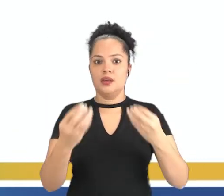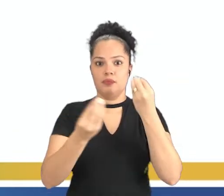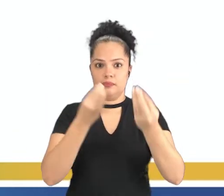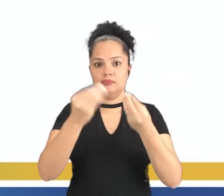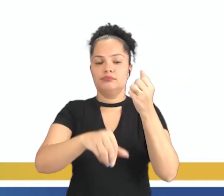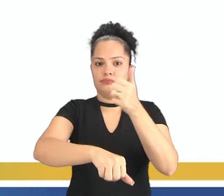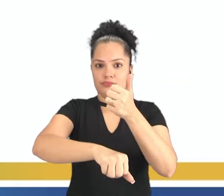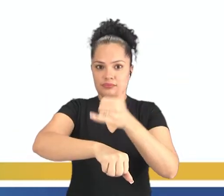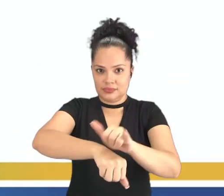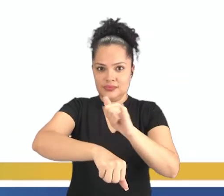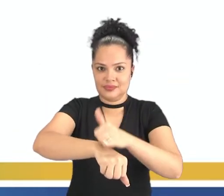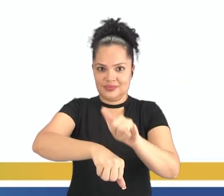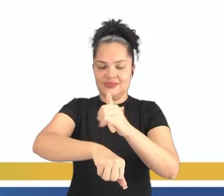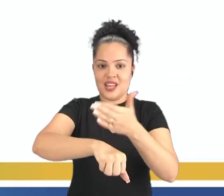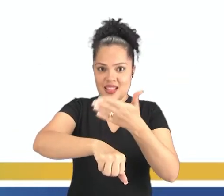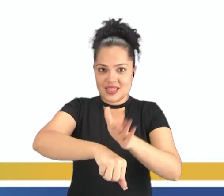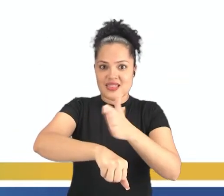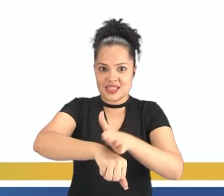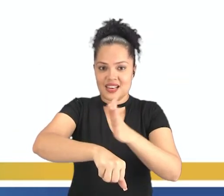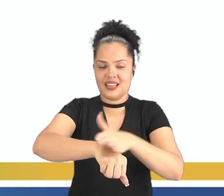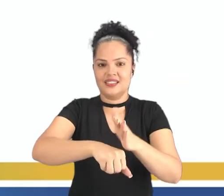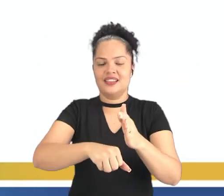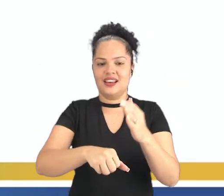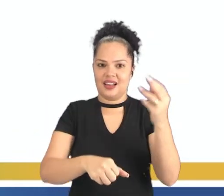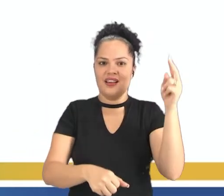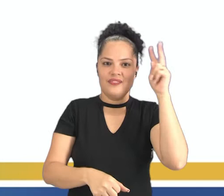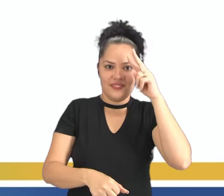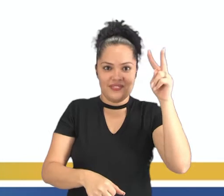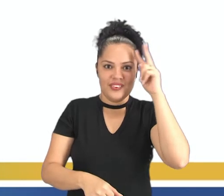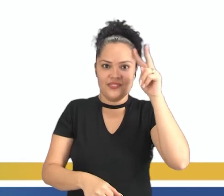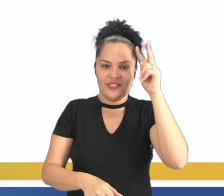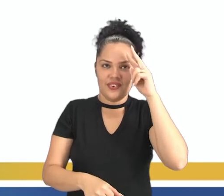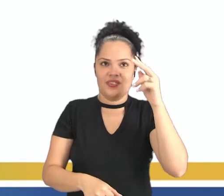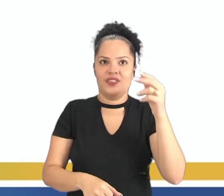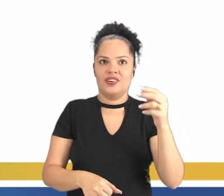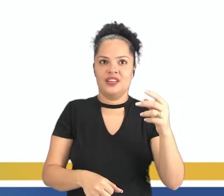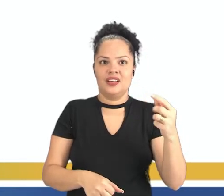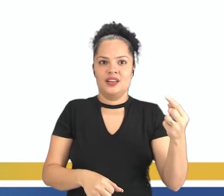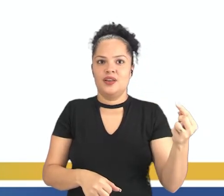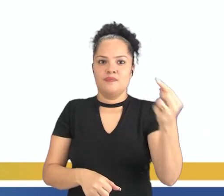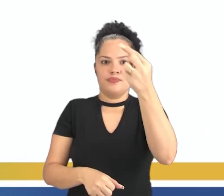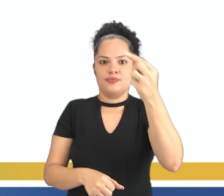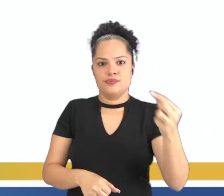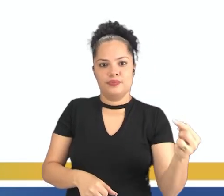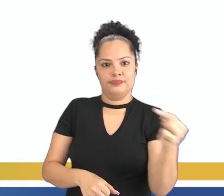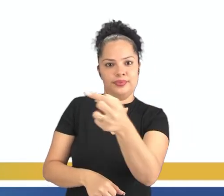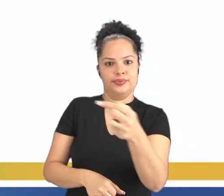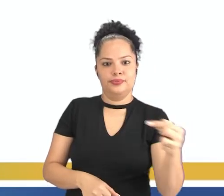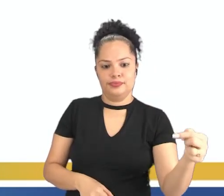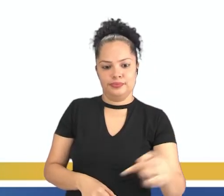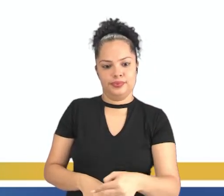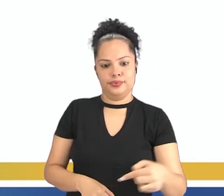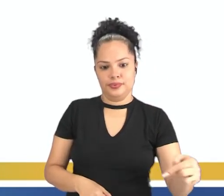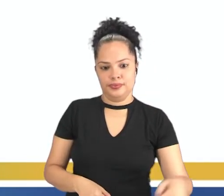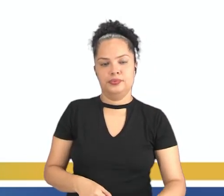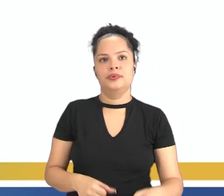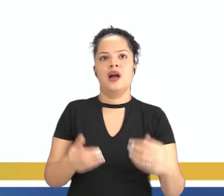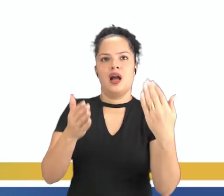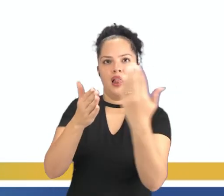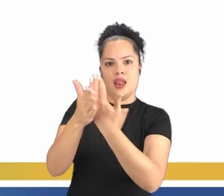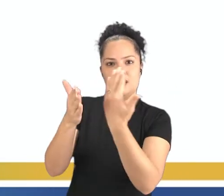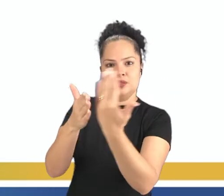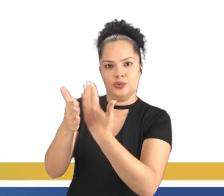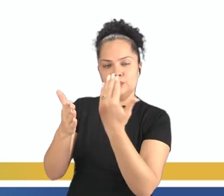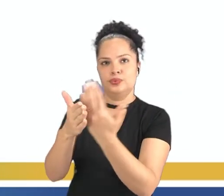memória. Esse foi o assunto do texto. Aí, do lado, nas setinhas que você vai colocando, temos aí uns livros usando